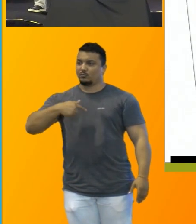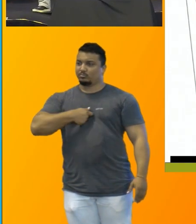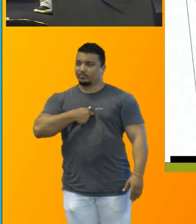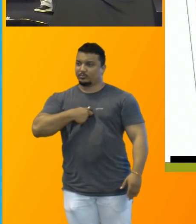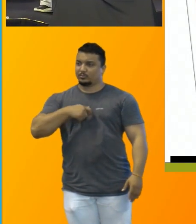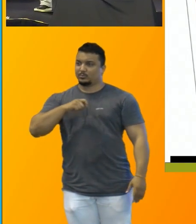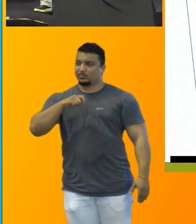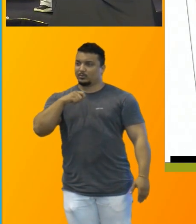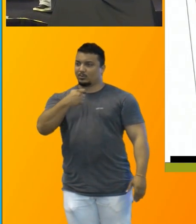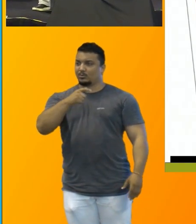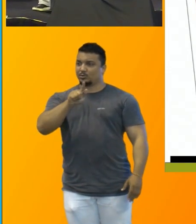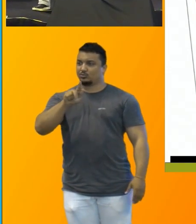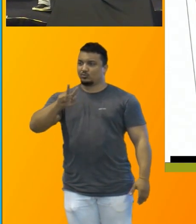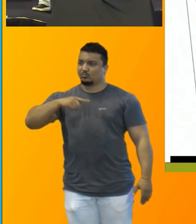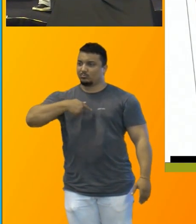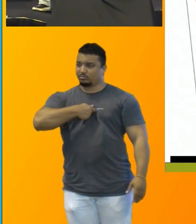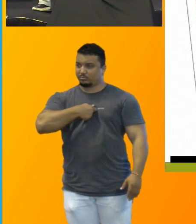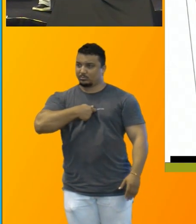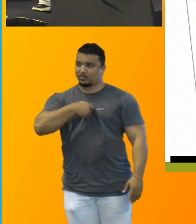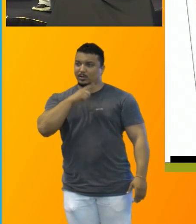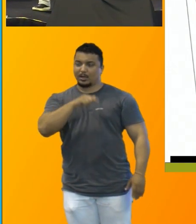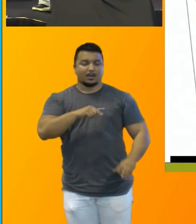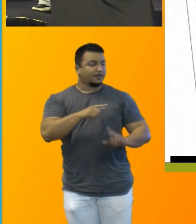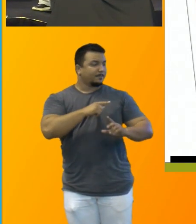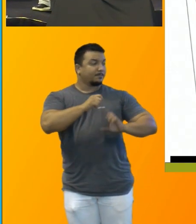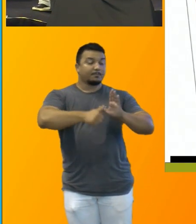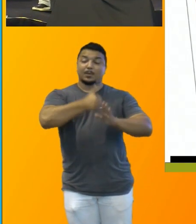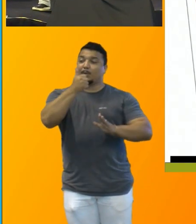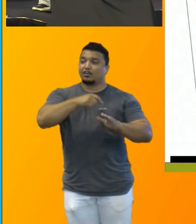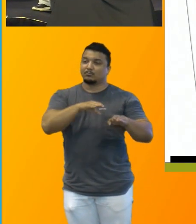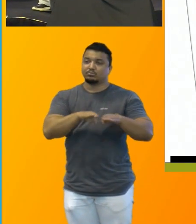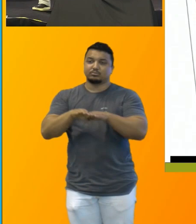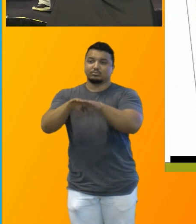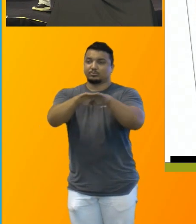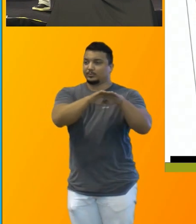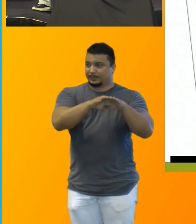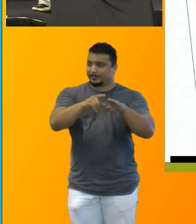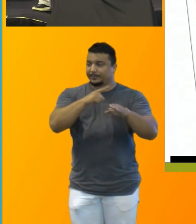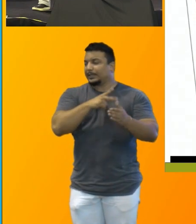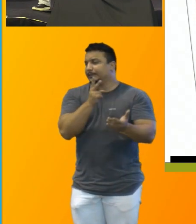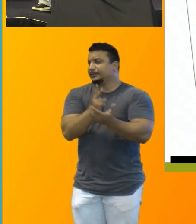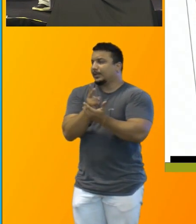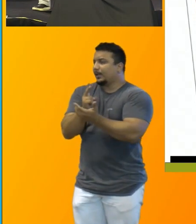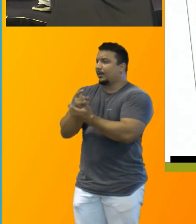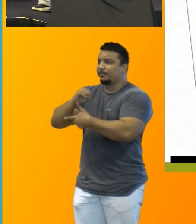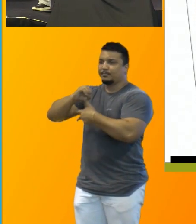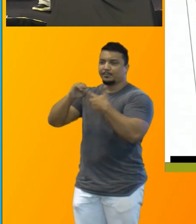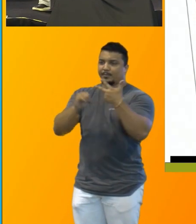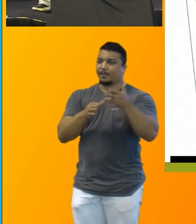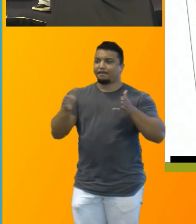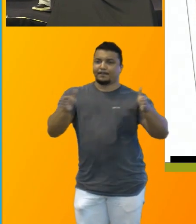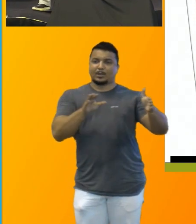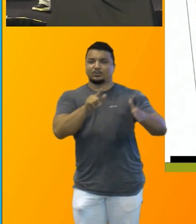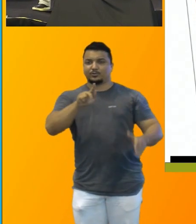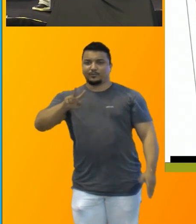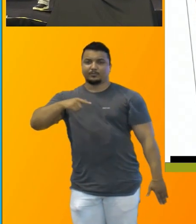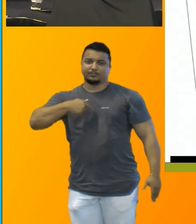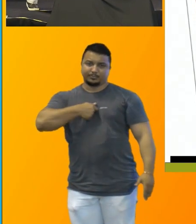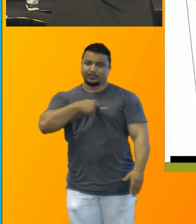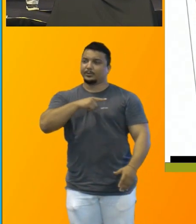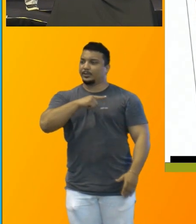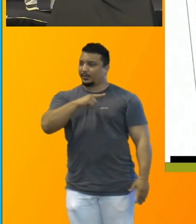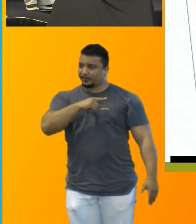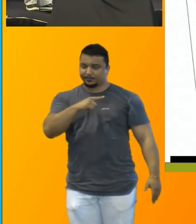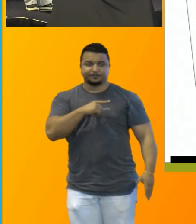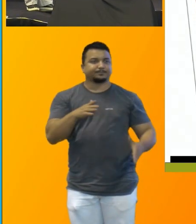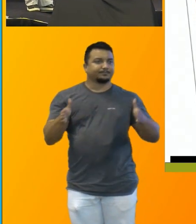o senso comum dos assuntos que mais caem em história do Brasil? Pode ter certeza que era Vargas figura entre